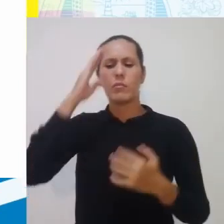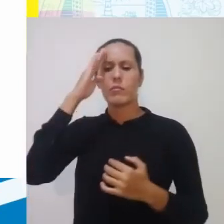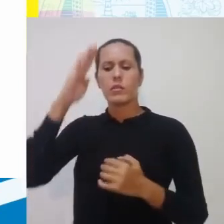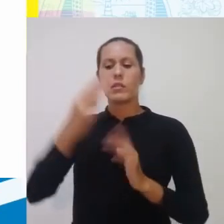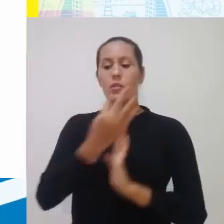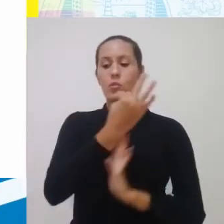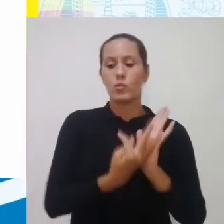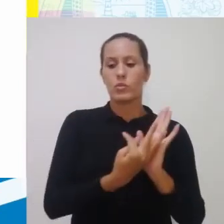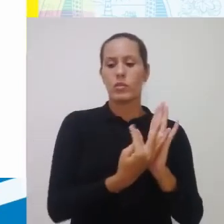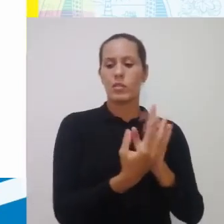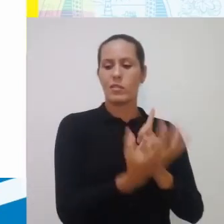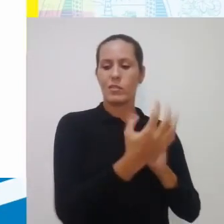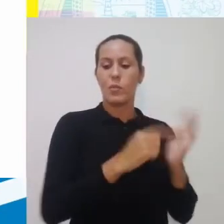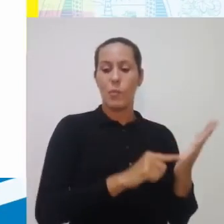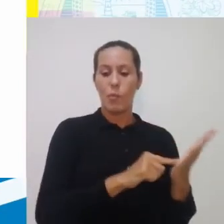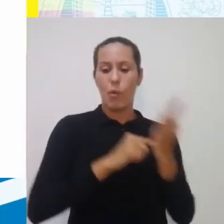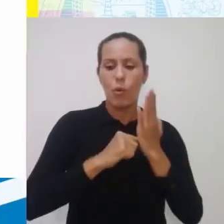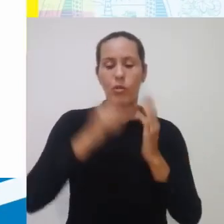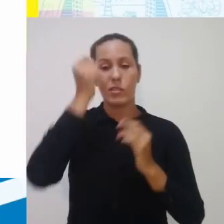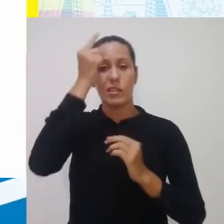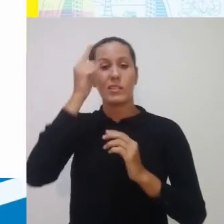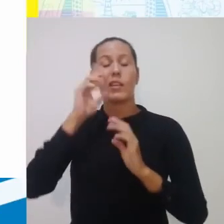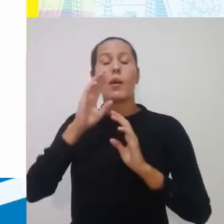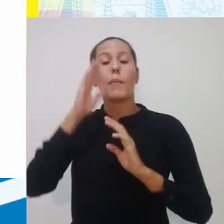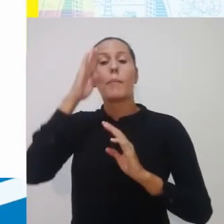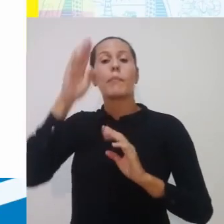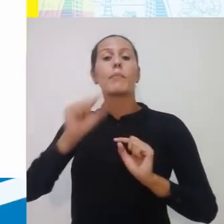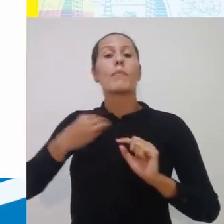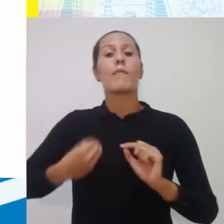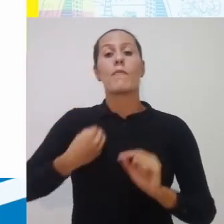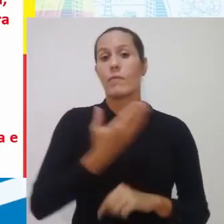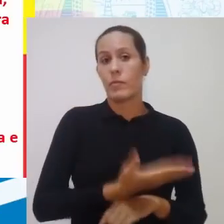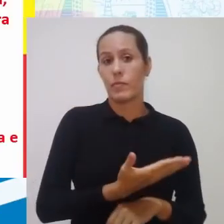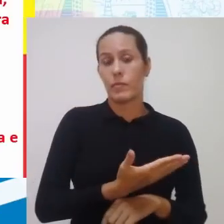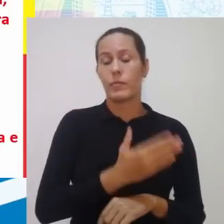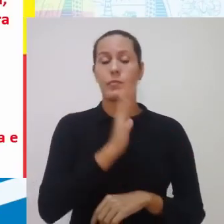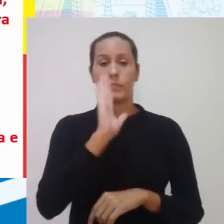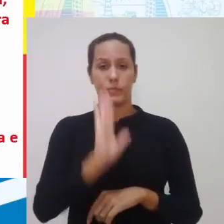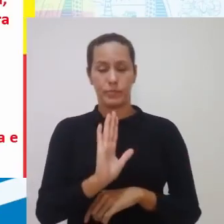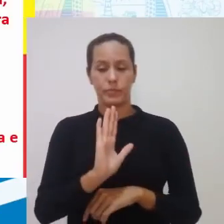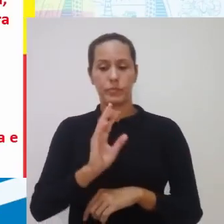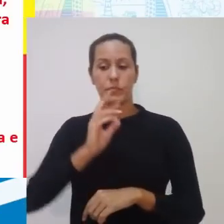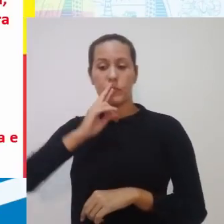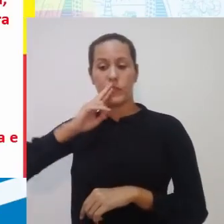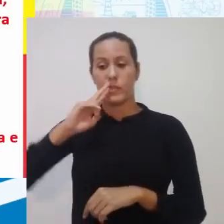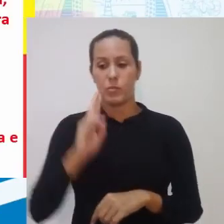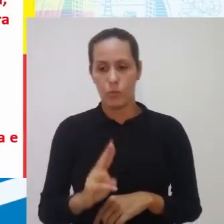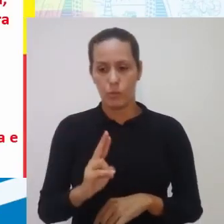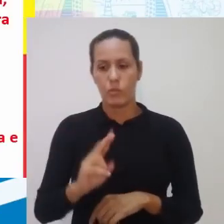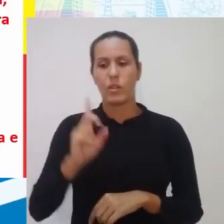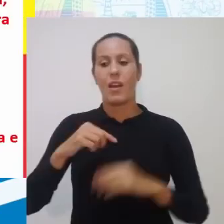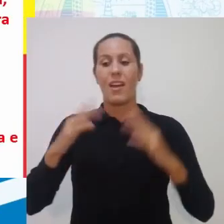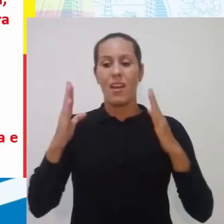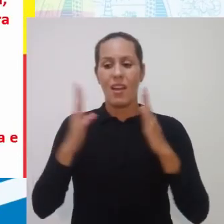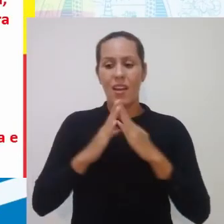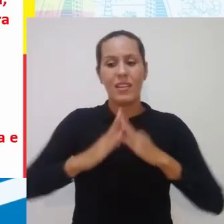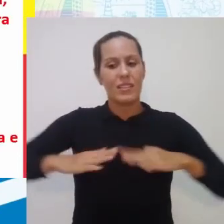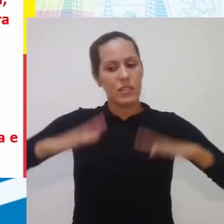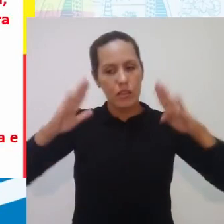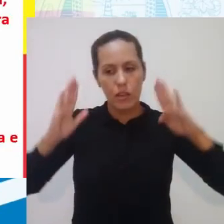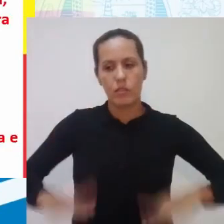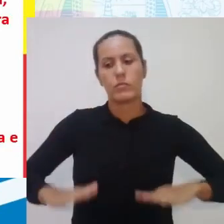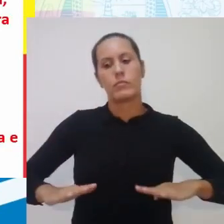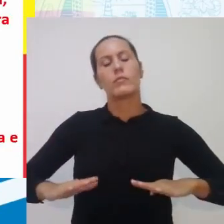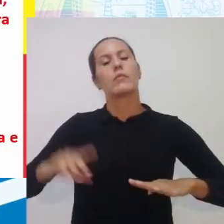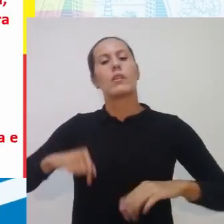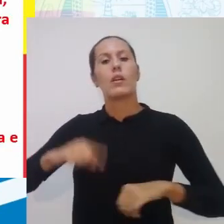revela como a ideia central vai ser abordada por ele? A ideia central do texto é